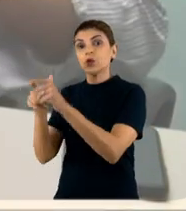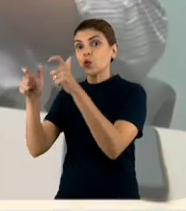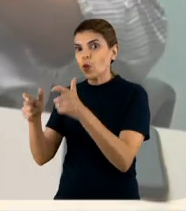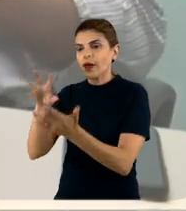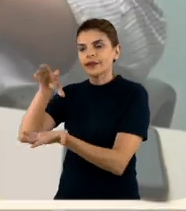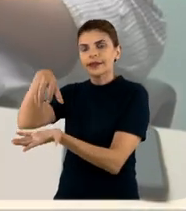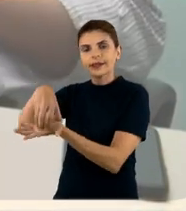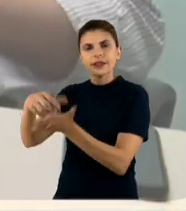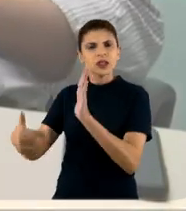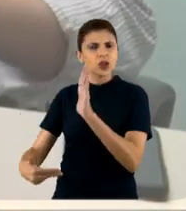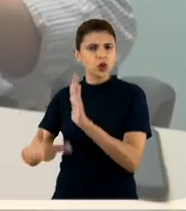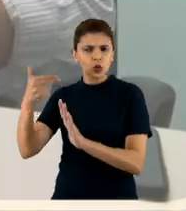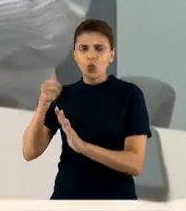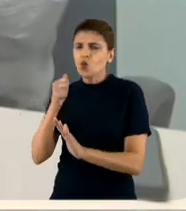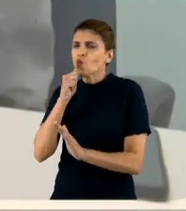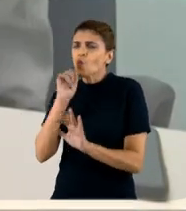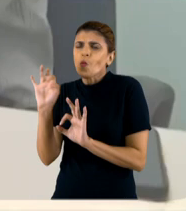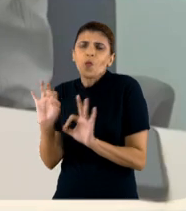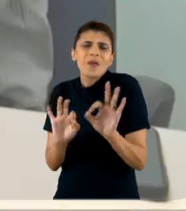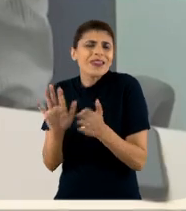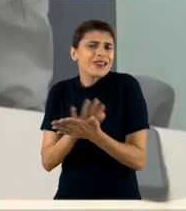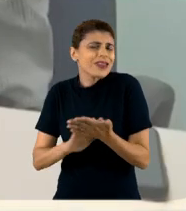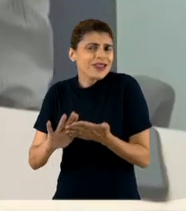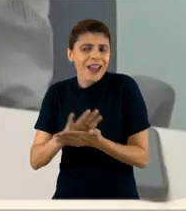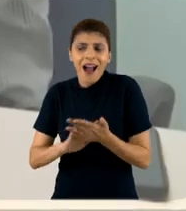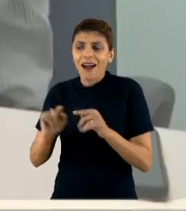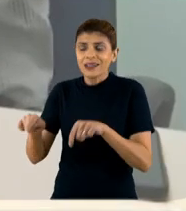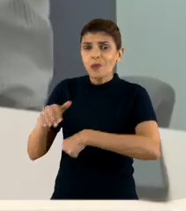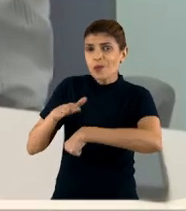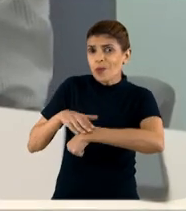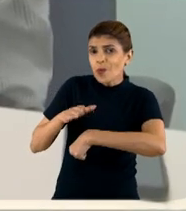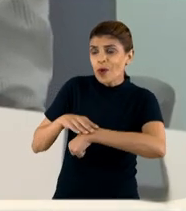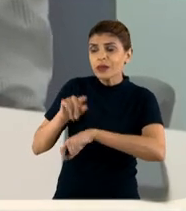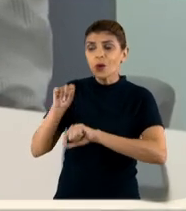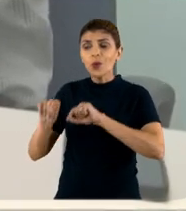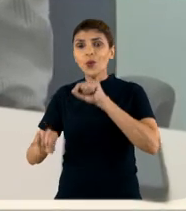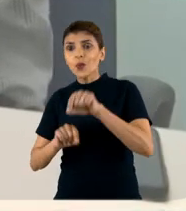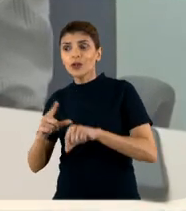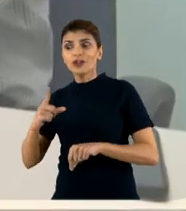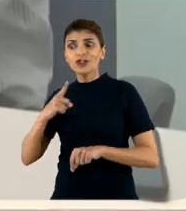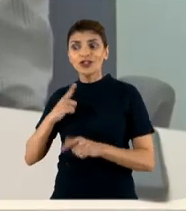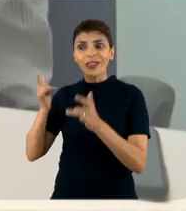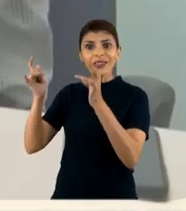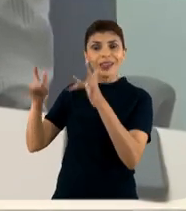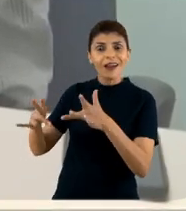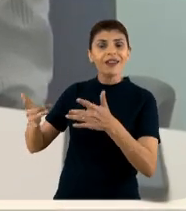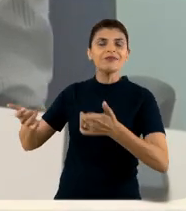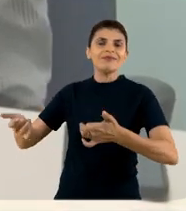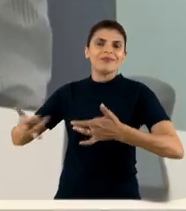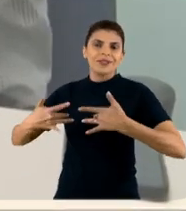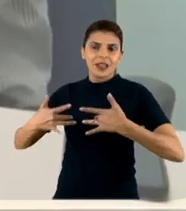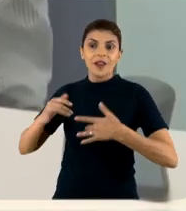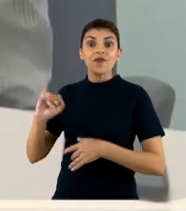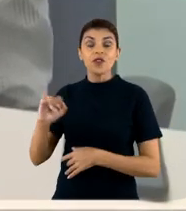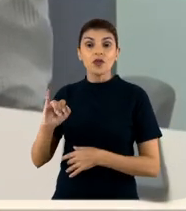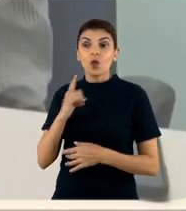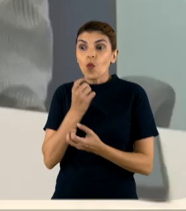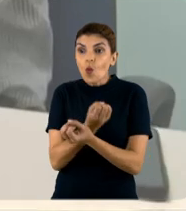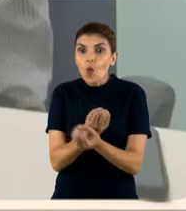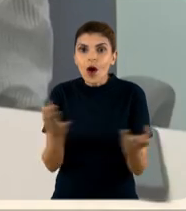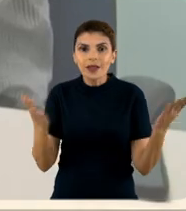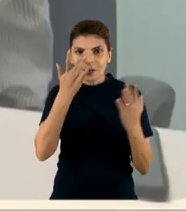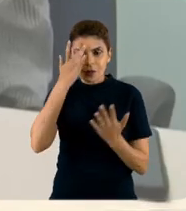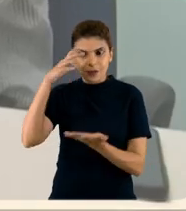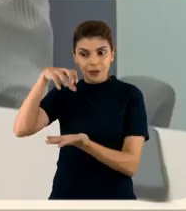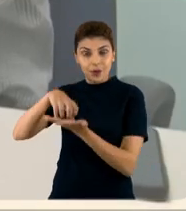que aconteceu? Para esse paciente que foi levado a um centro cirúrgico, onde não estava, a situação não estava preparada